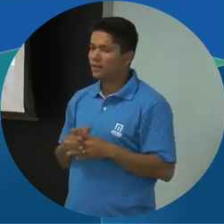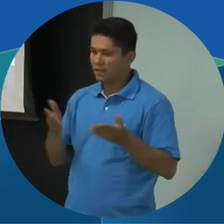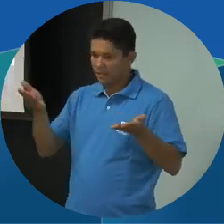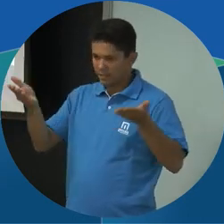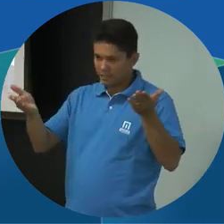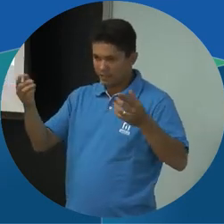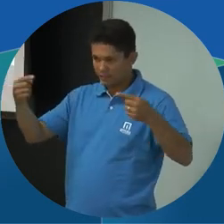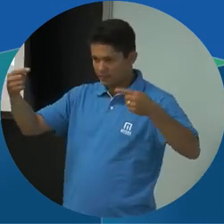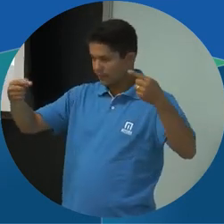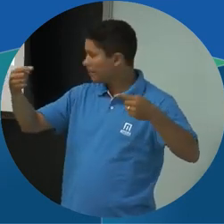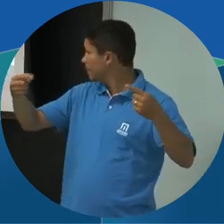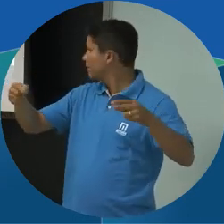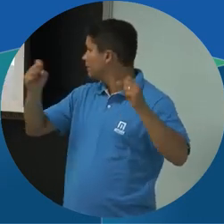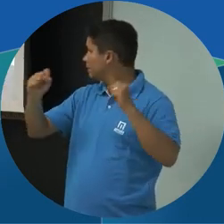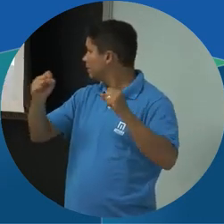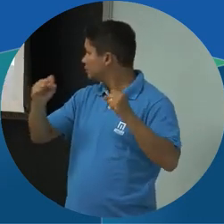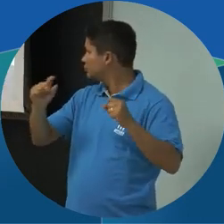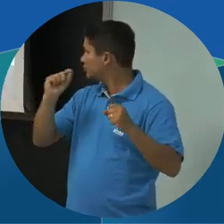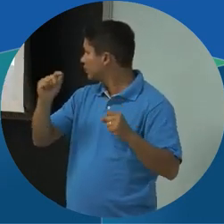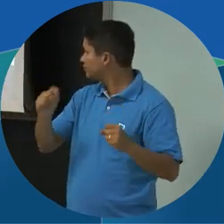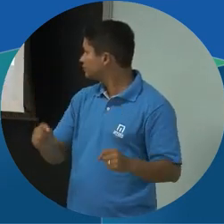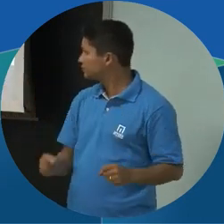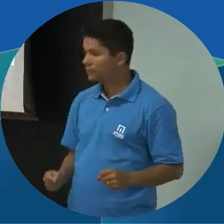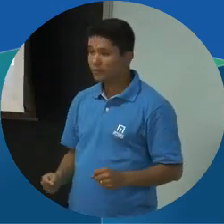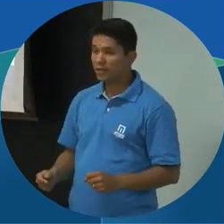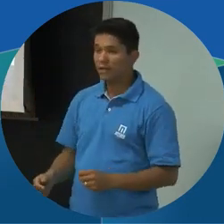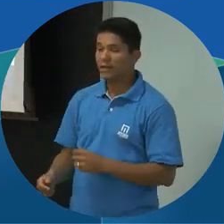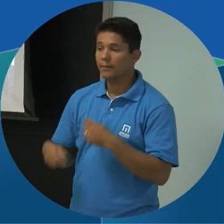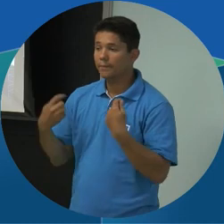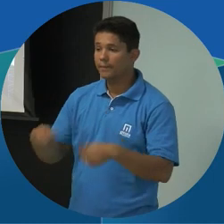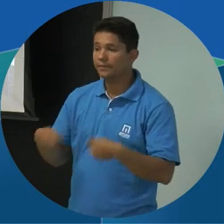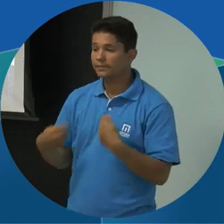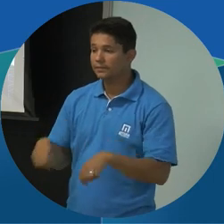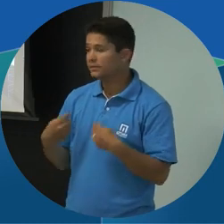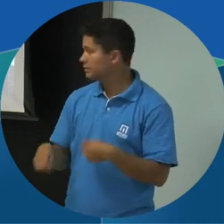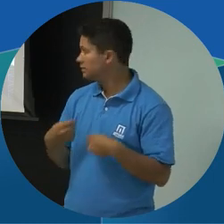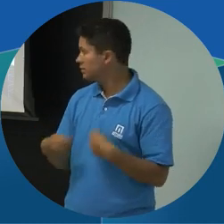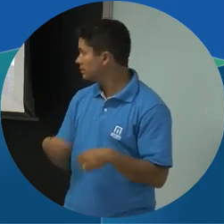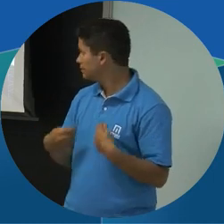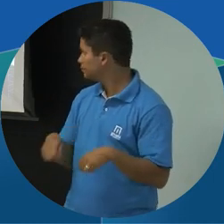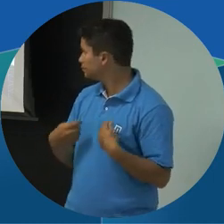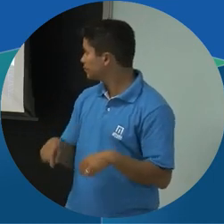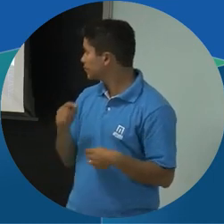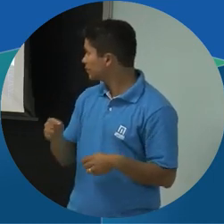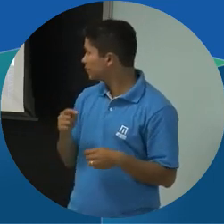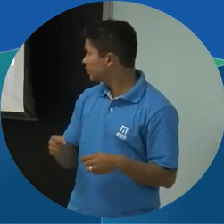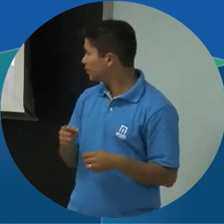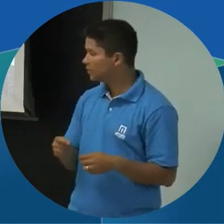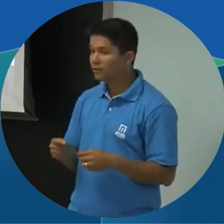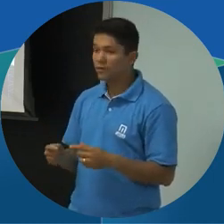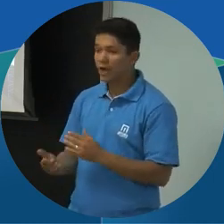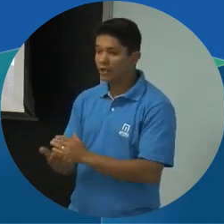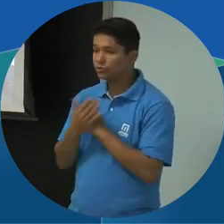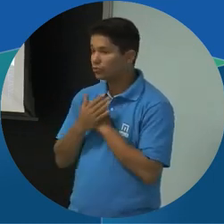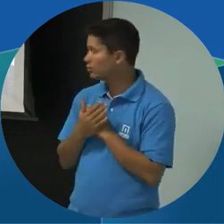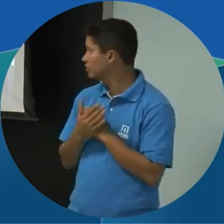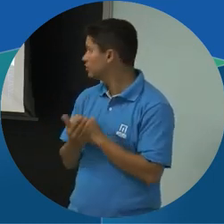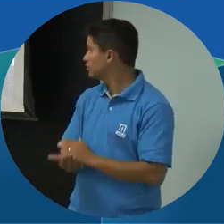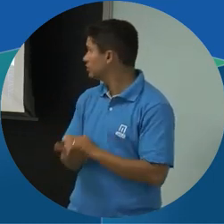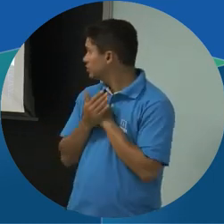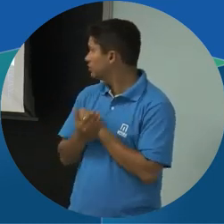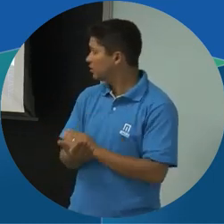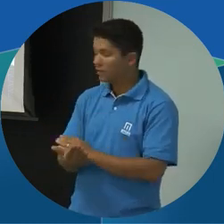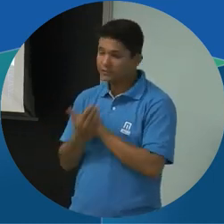reativa, podem ver aqui o seguinte: o operador ele já necessita de um acessório, que é um acessório